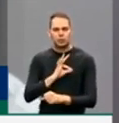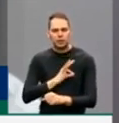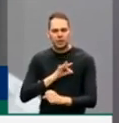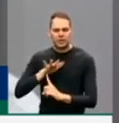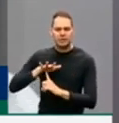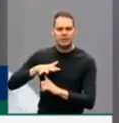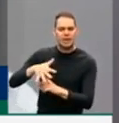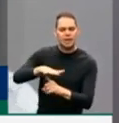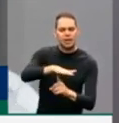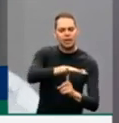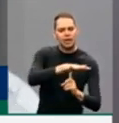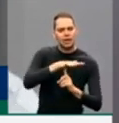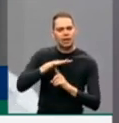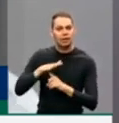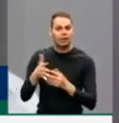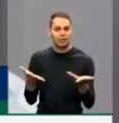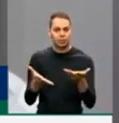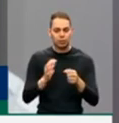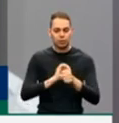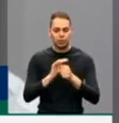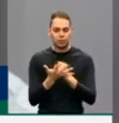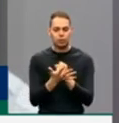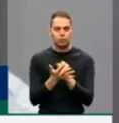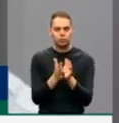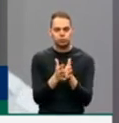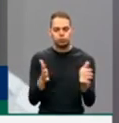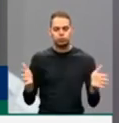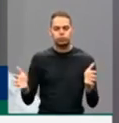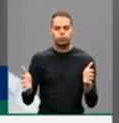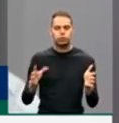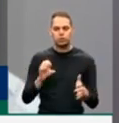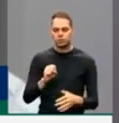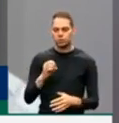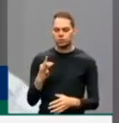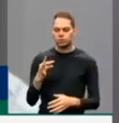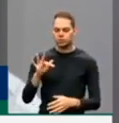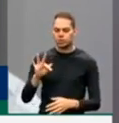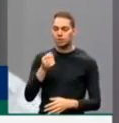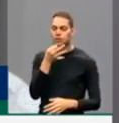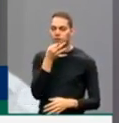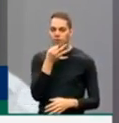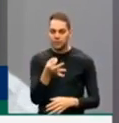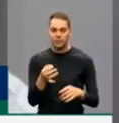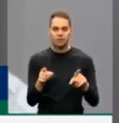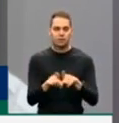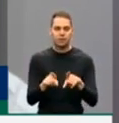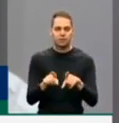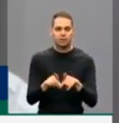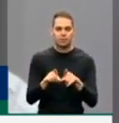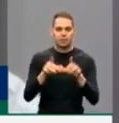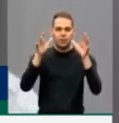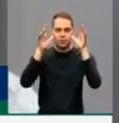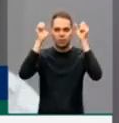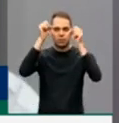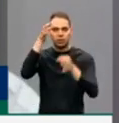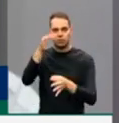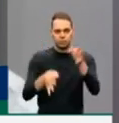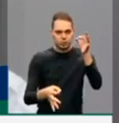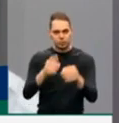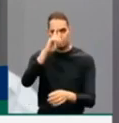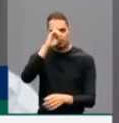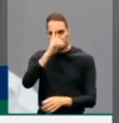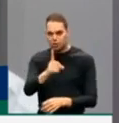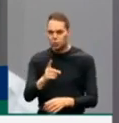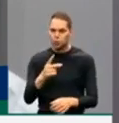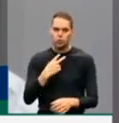helicóptero, em plena pandemia. A posição do Supremo Tribunal Federal, do próprio Tribunal de Justiça, para que não se faça isso